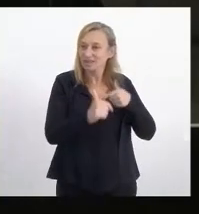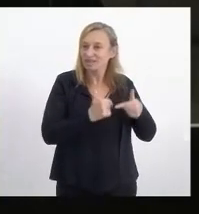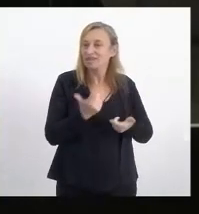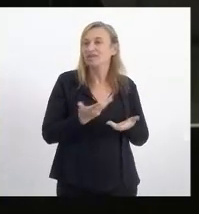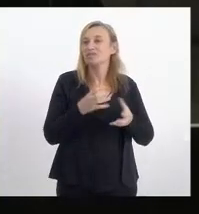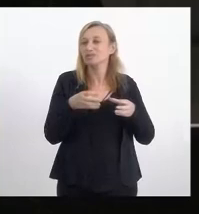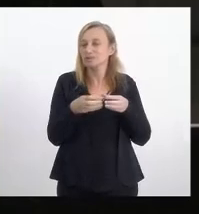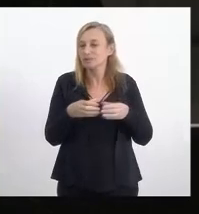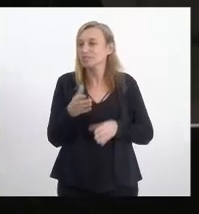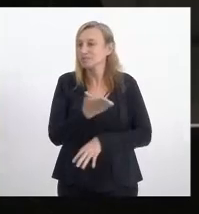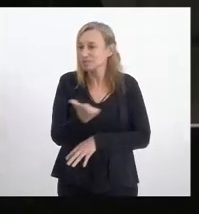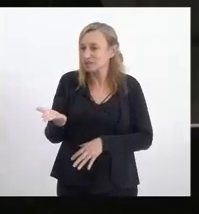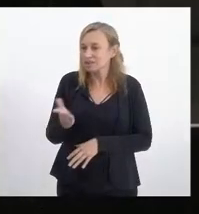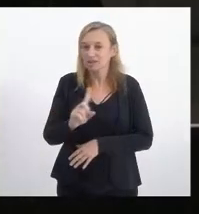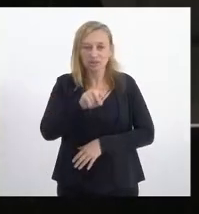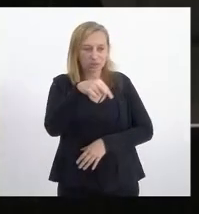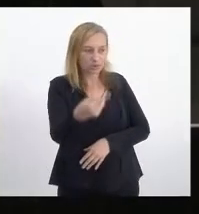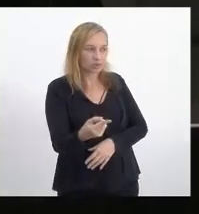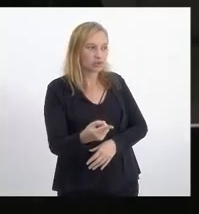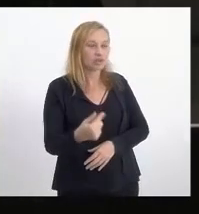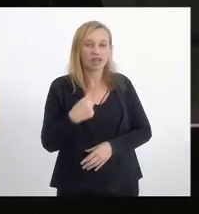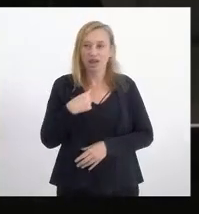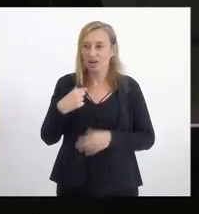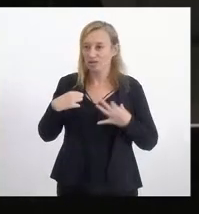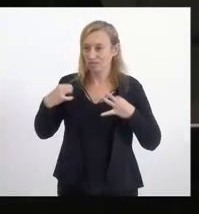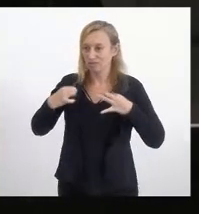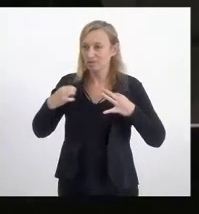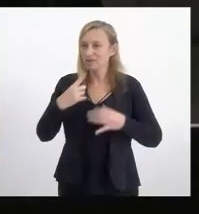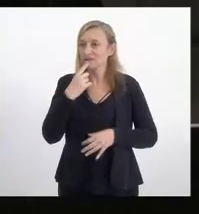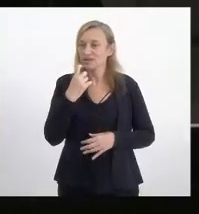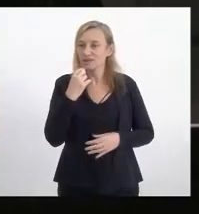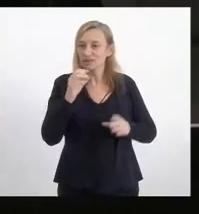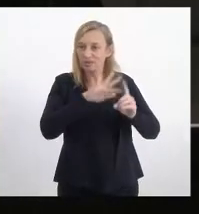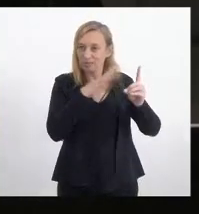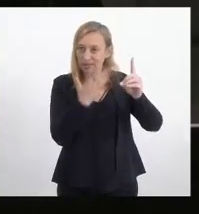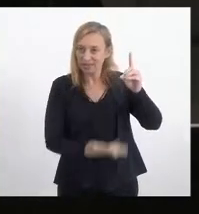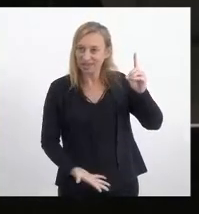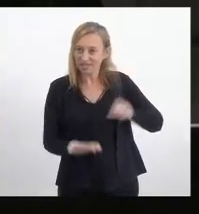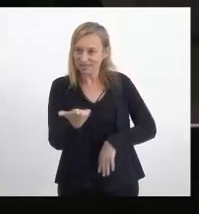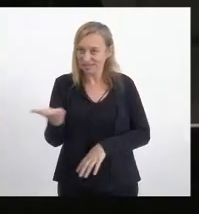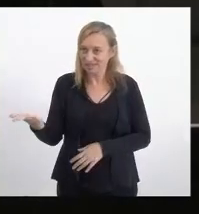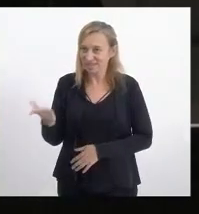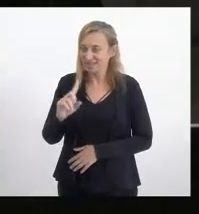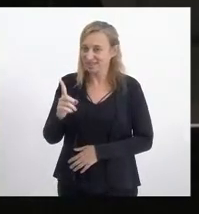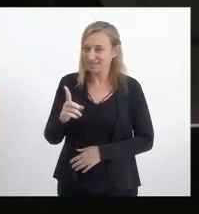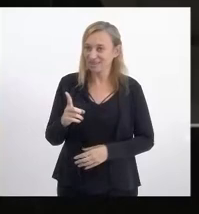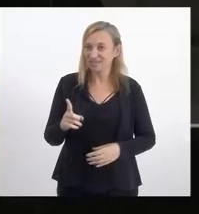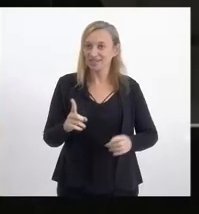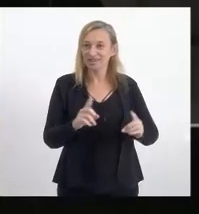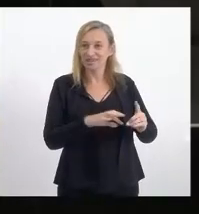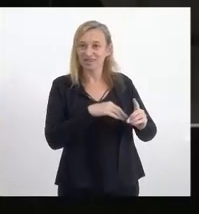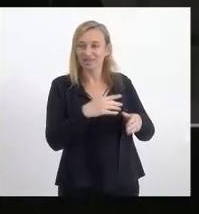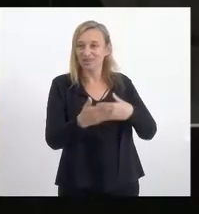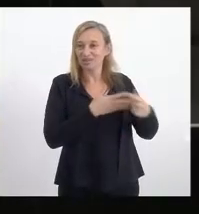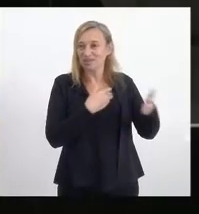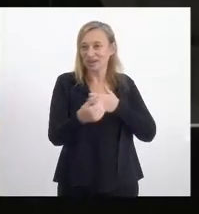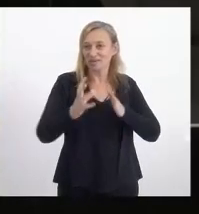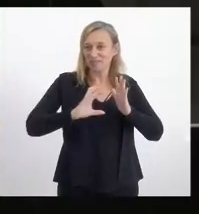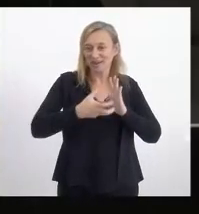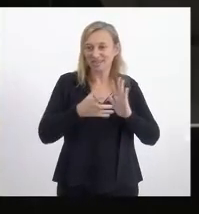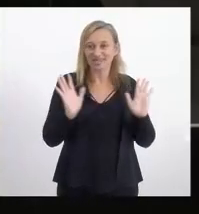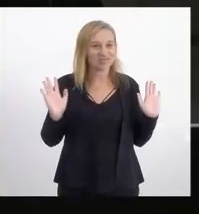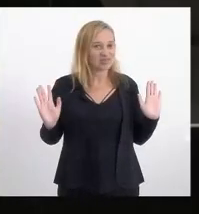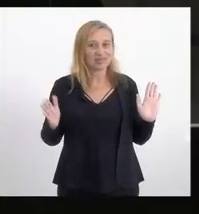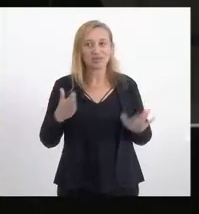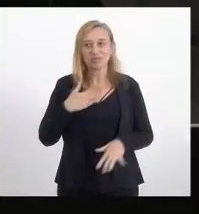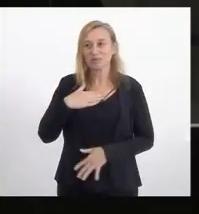essa Corporação como as demais então quando eu estou de vermelho em homenagem aos senhores e não em homenagem ao qualquer partido que